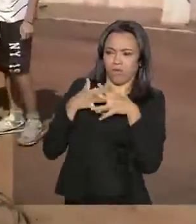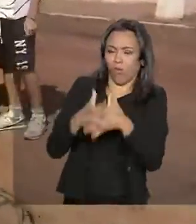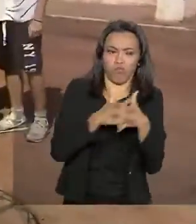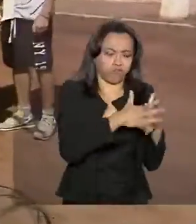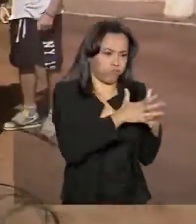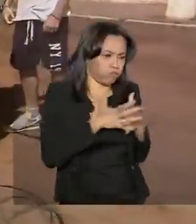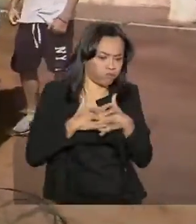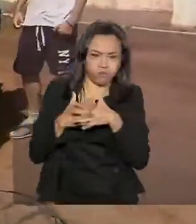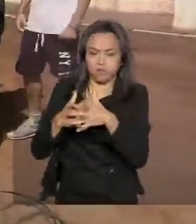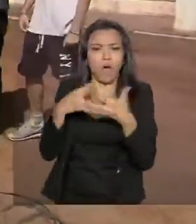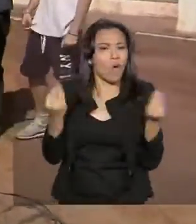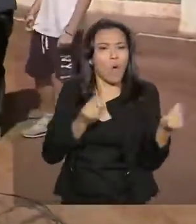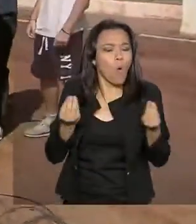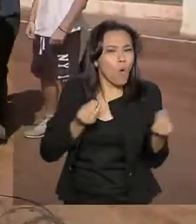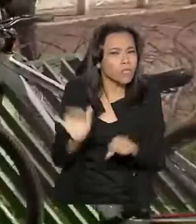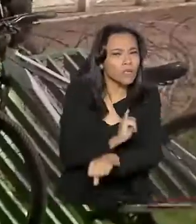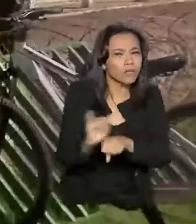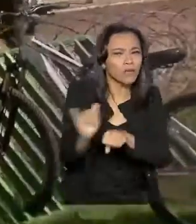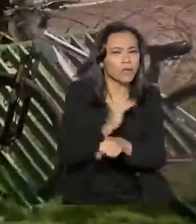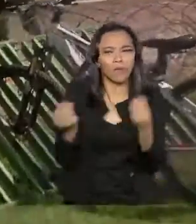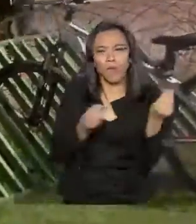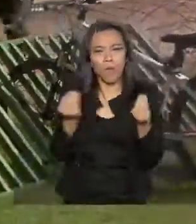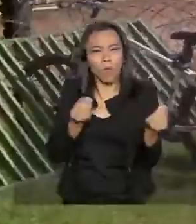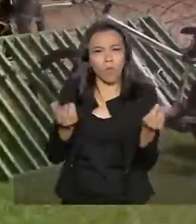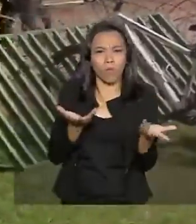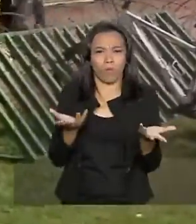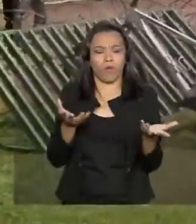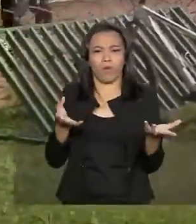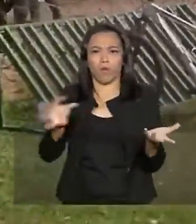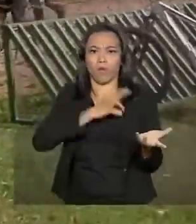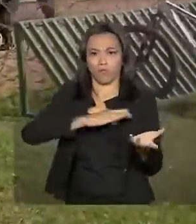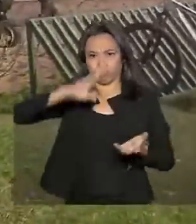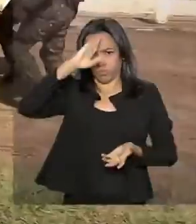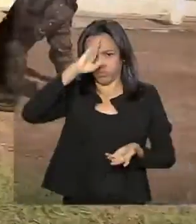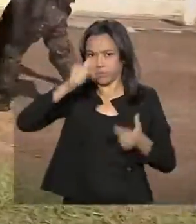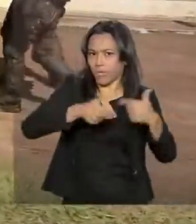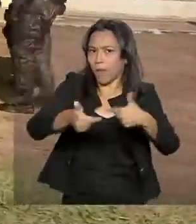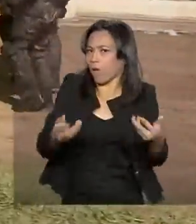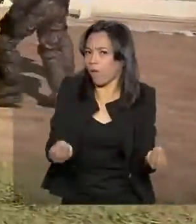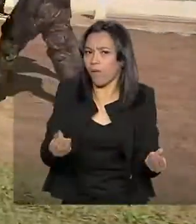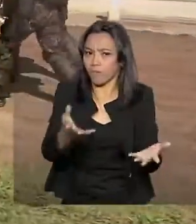medidas enérgicas do Exército Brasileiro, que está aguardando o abrigo de imigrantes.